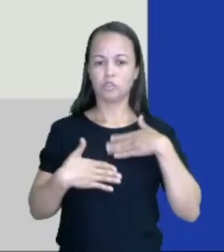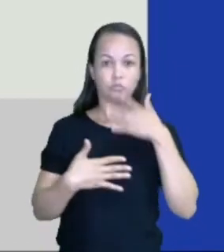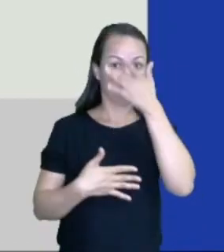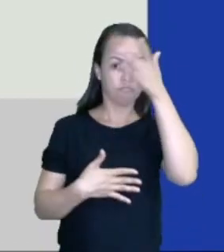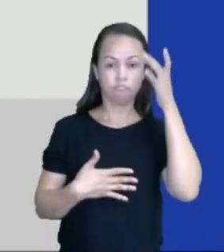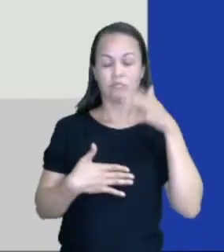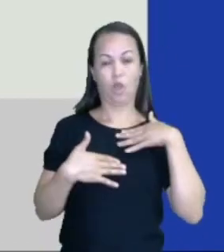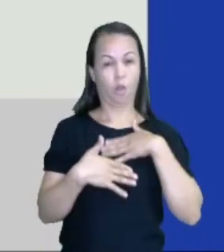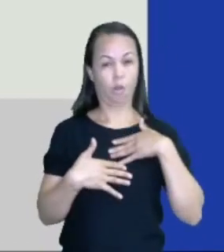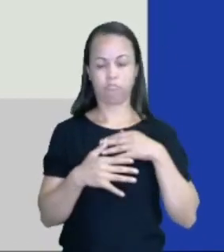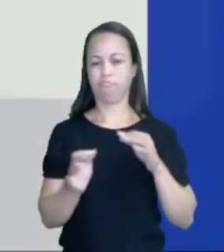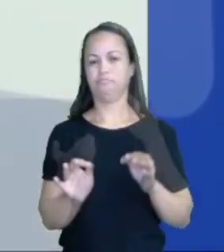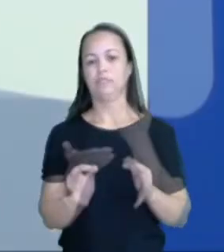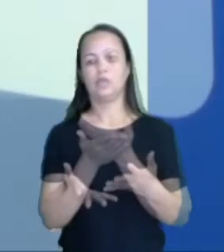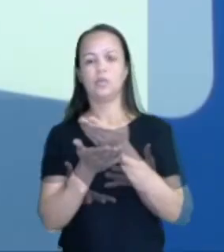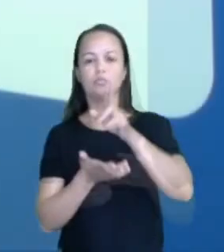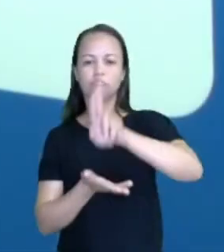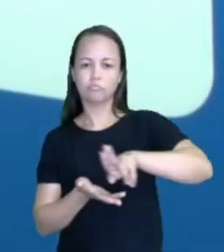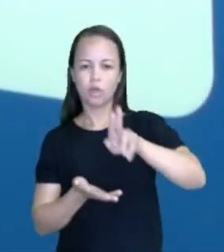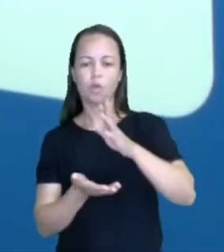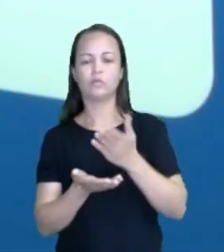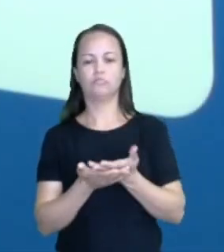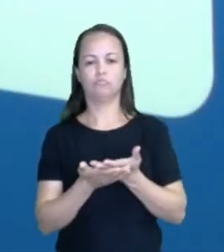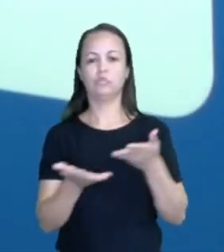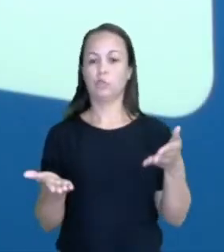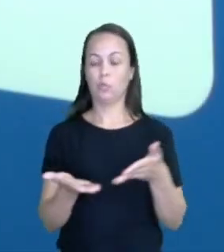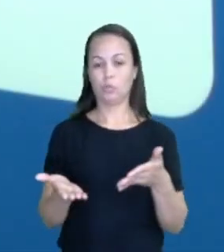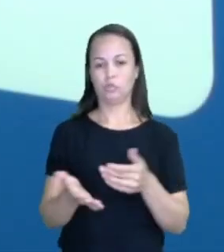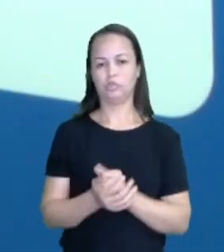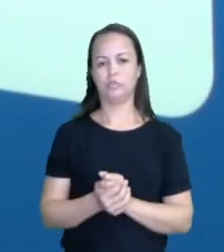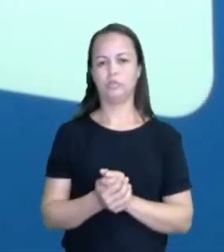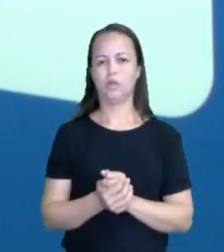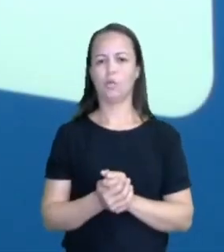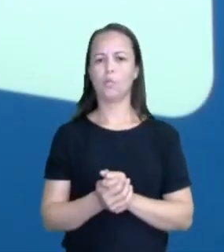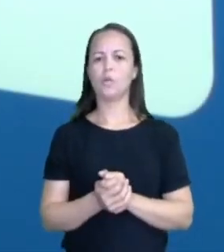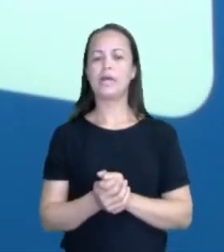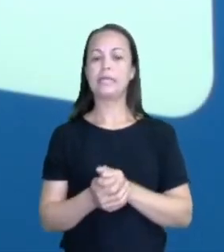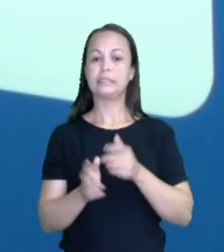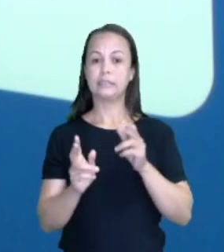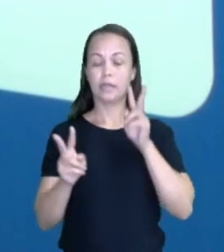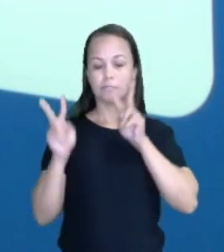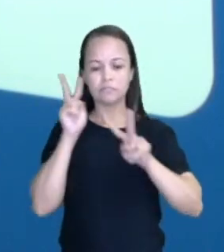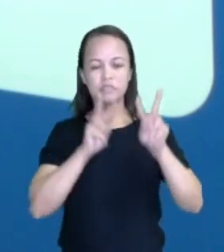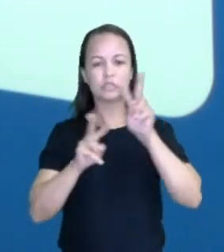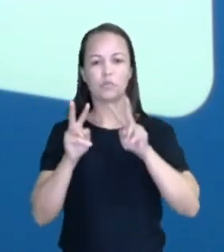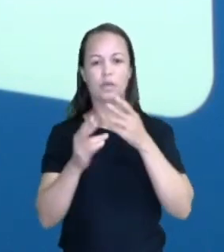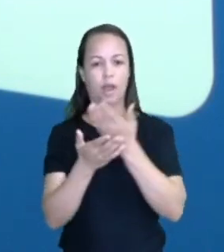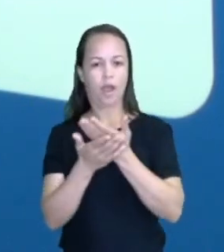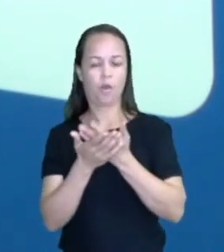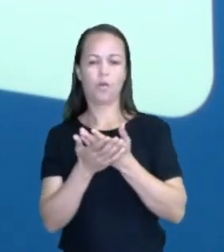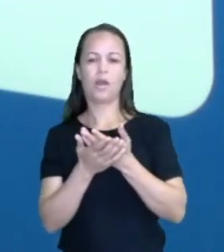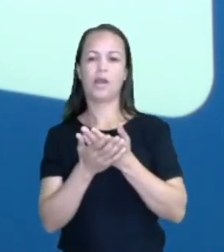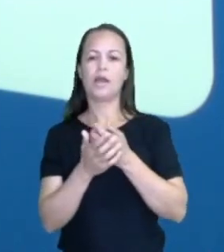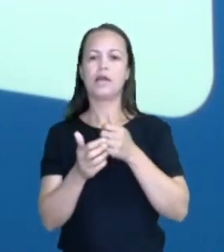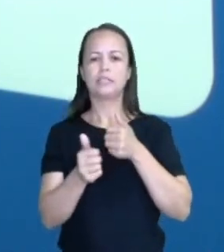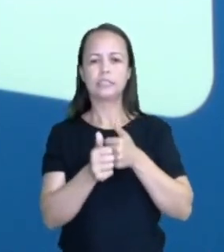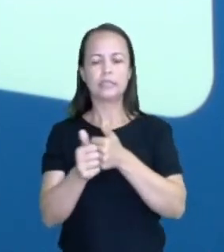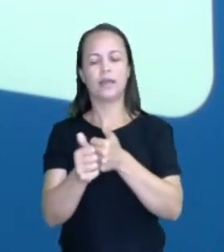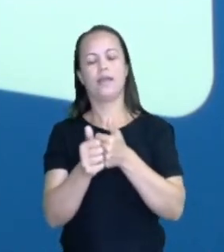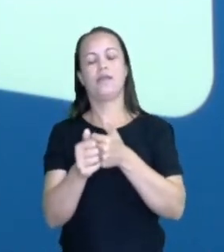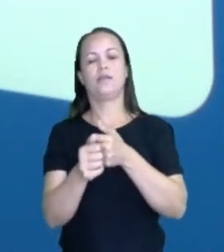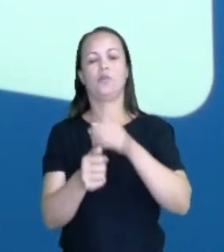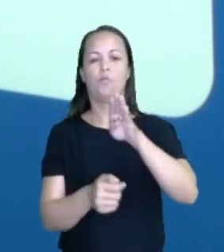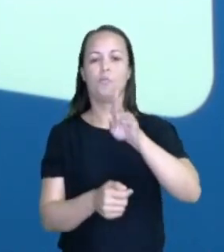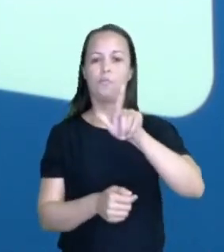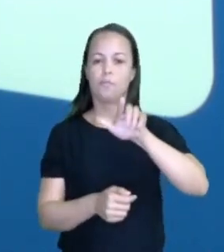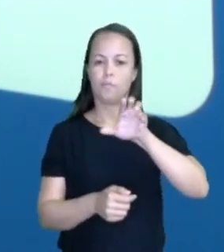é um assunto muito importante. E aí, continua ligado nas aulas, né? Segue lá o blog, pega